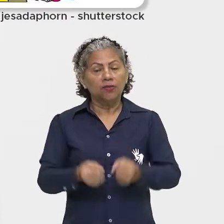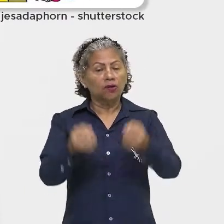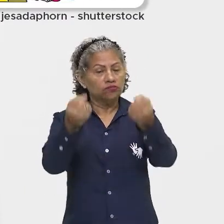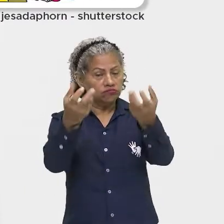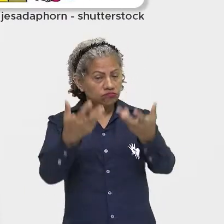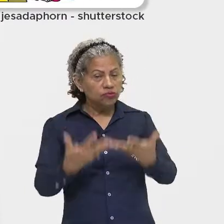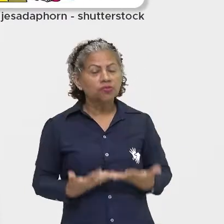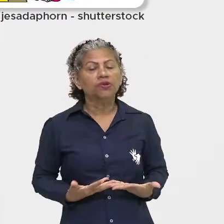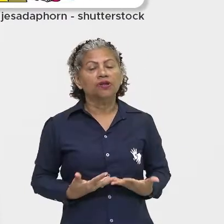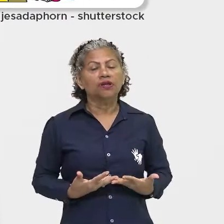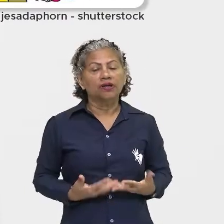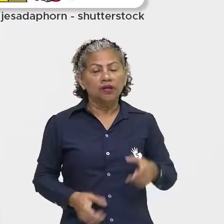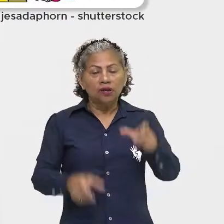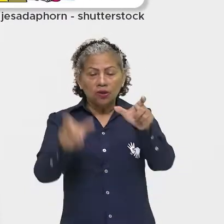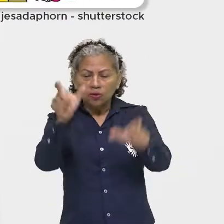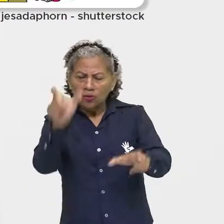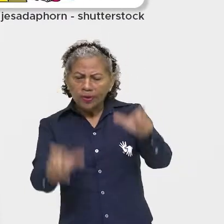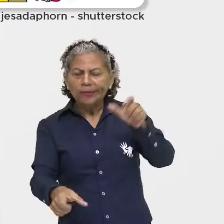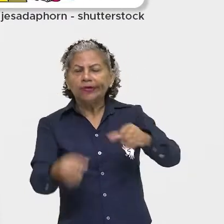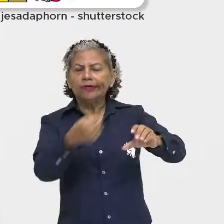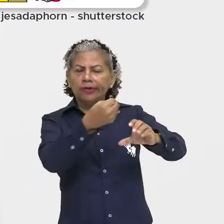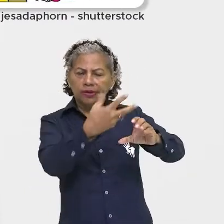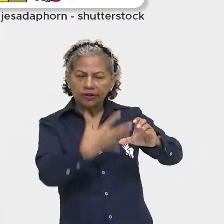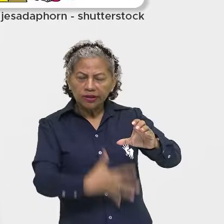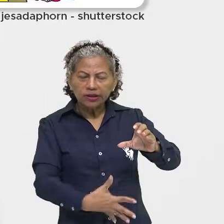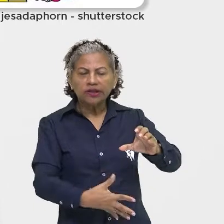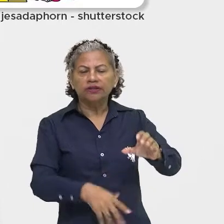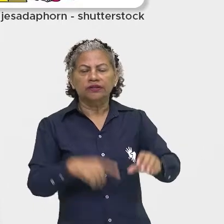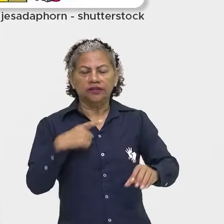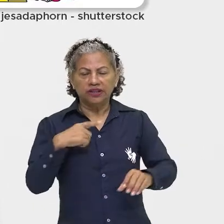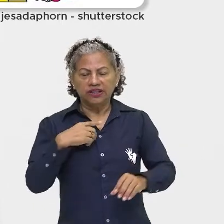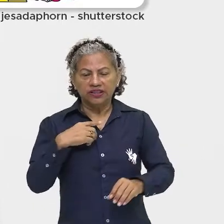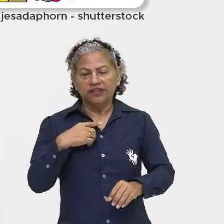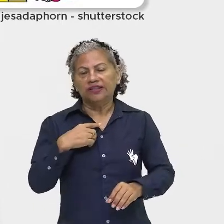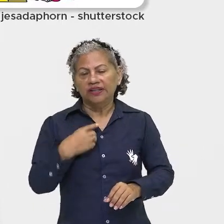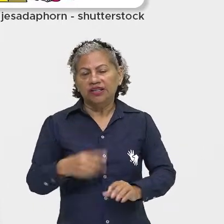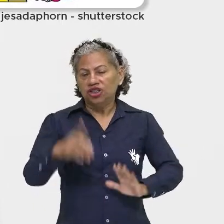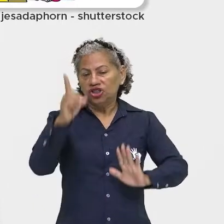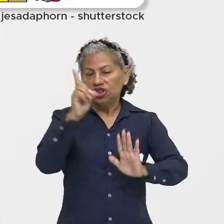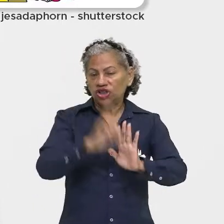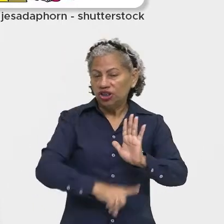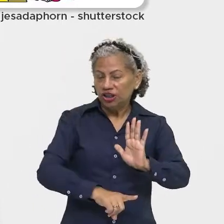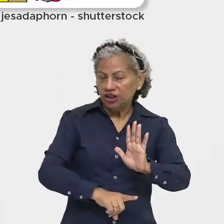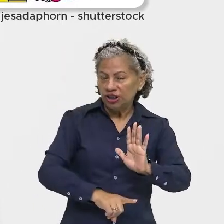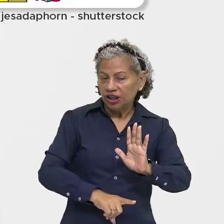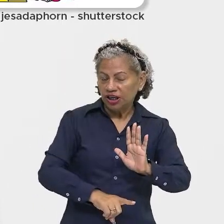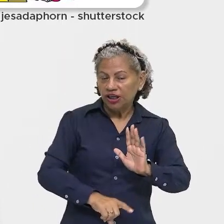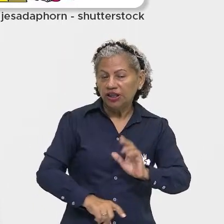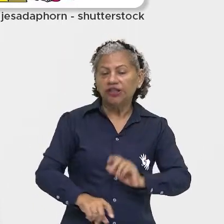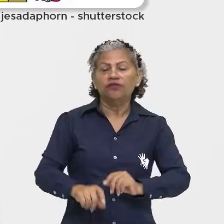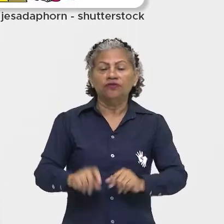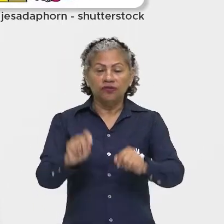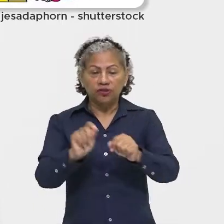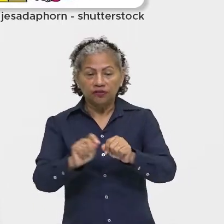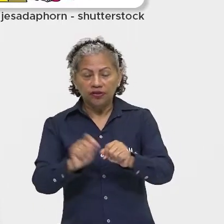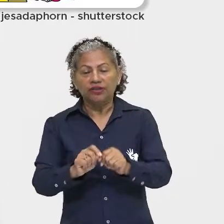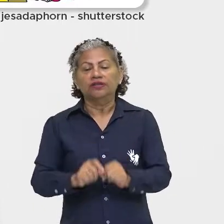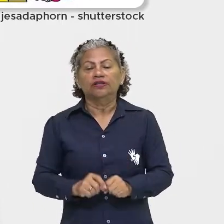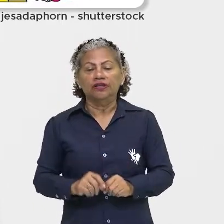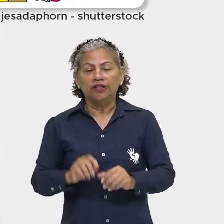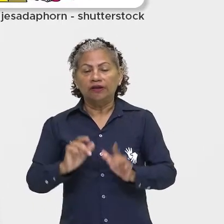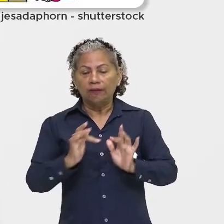com características, direitos e deveres em um mundo globalizado e integrado com a internet e